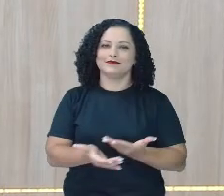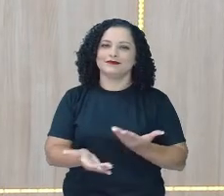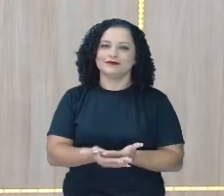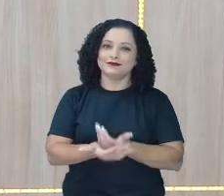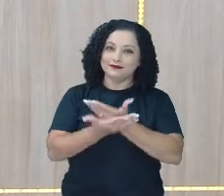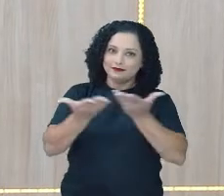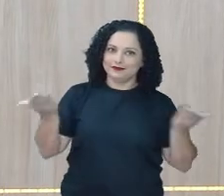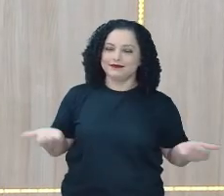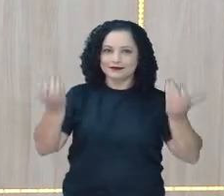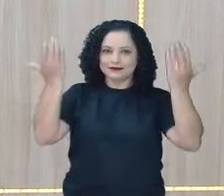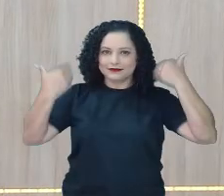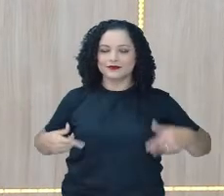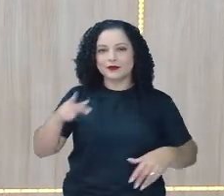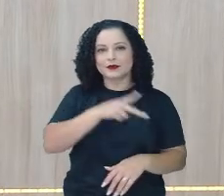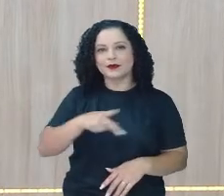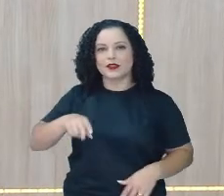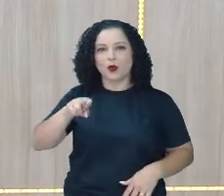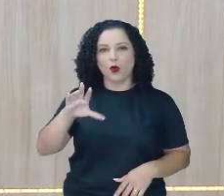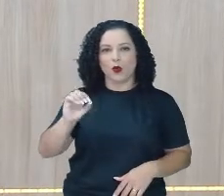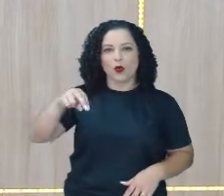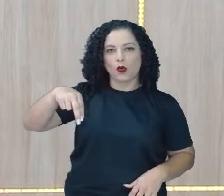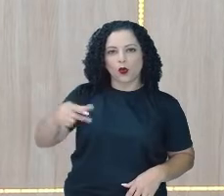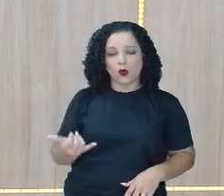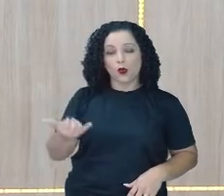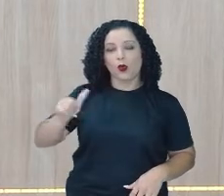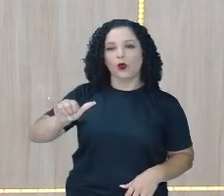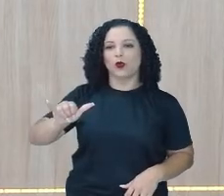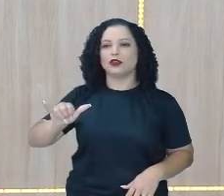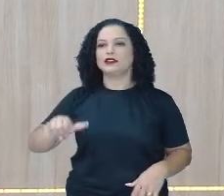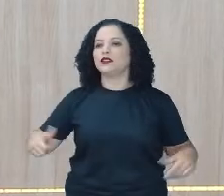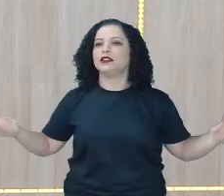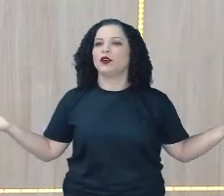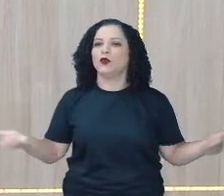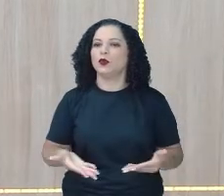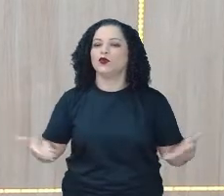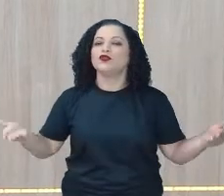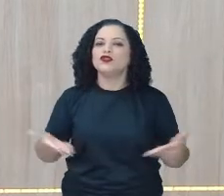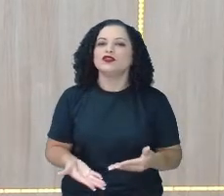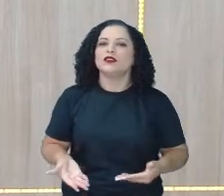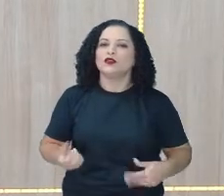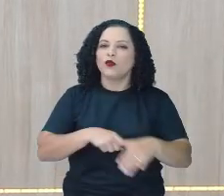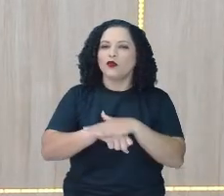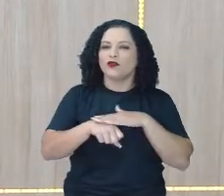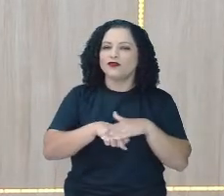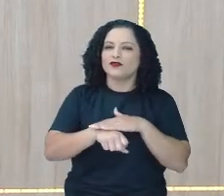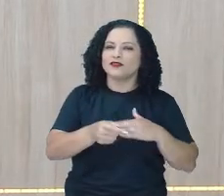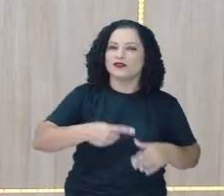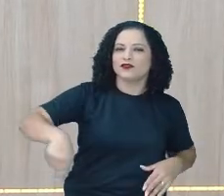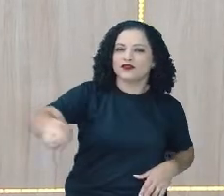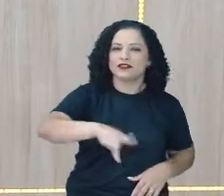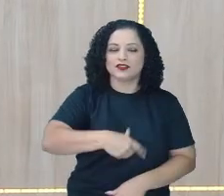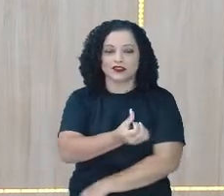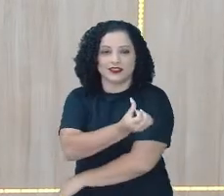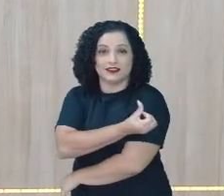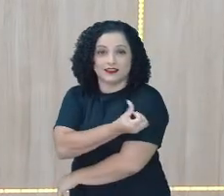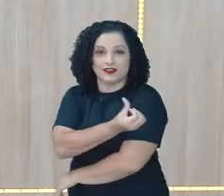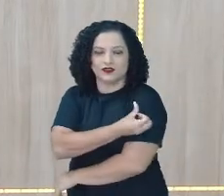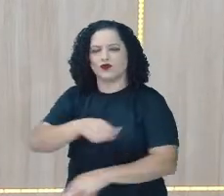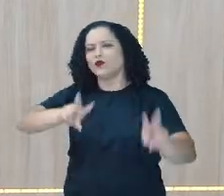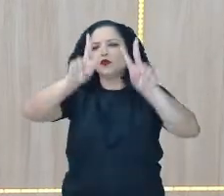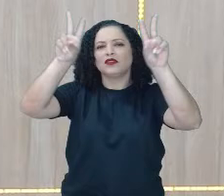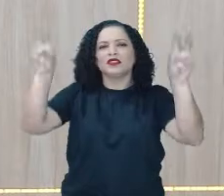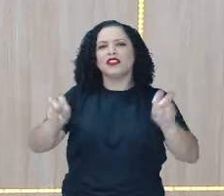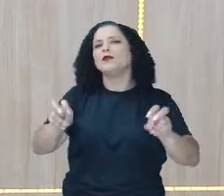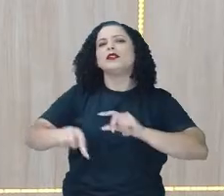sou o professor Rony Monteiro, aqui do Educa Recife, e hoje nós vamos falar para a galerinha do 6º ano com o tema